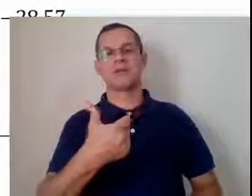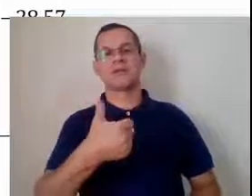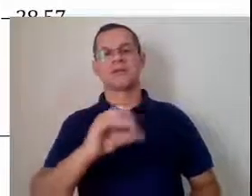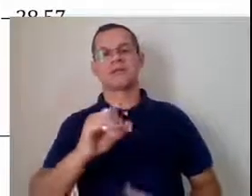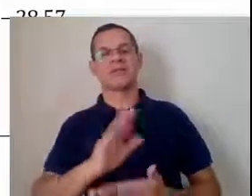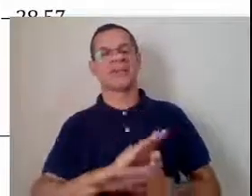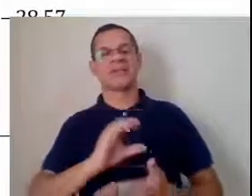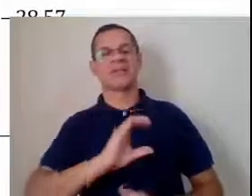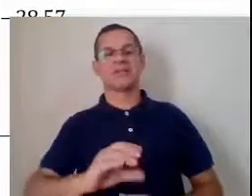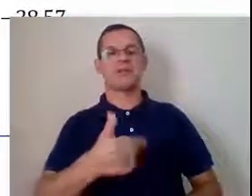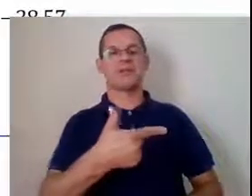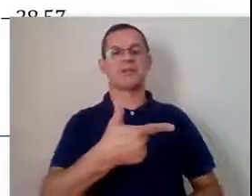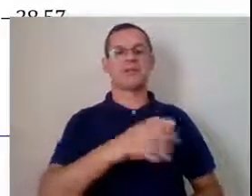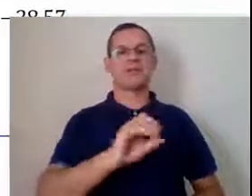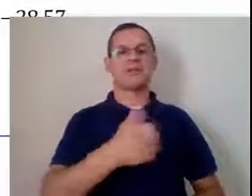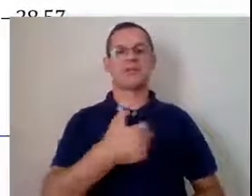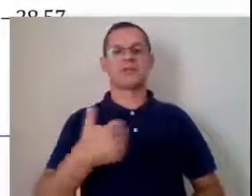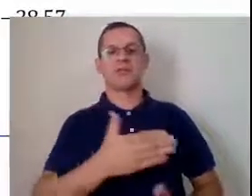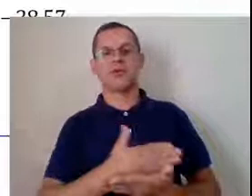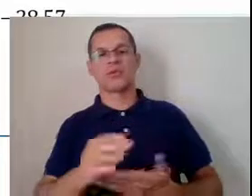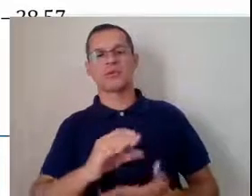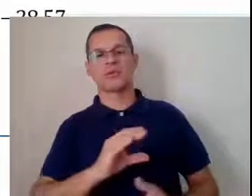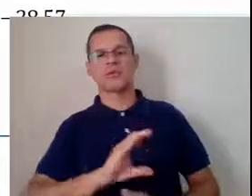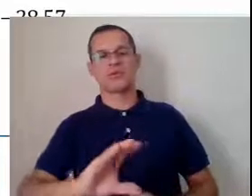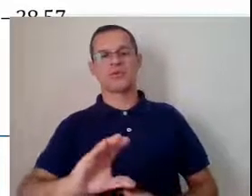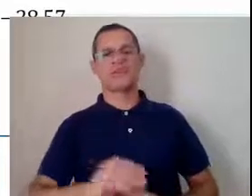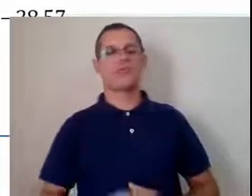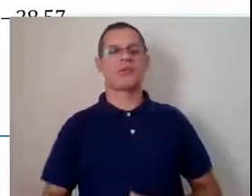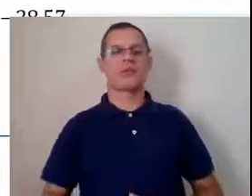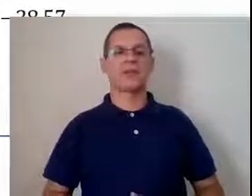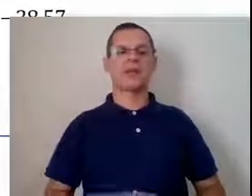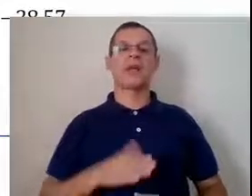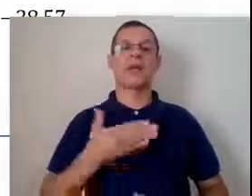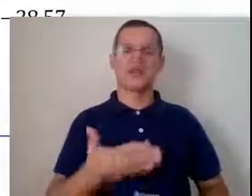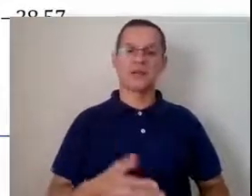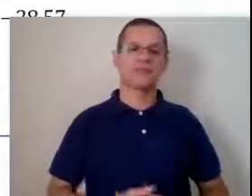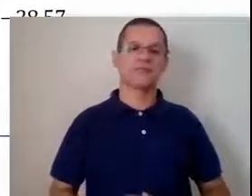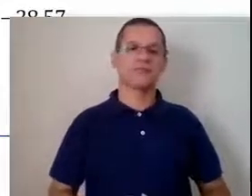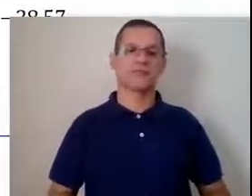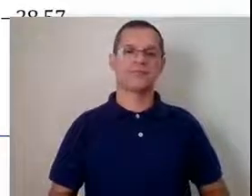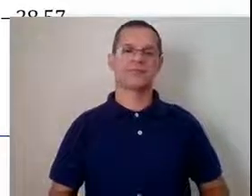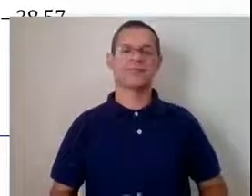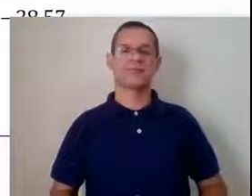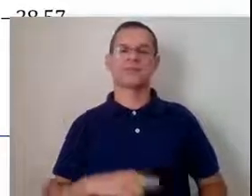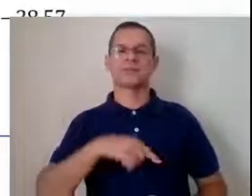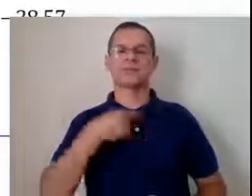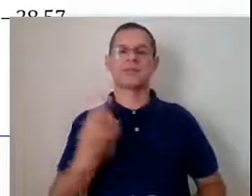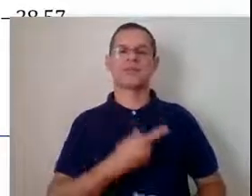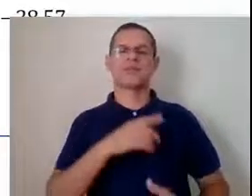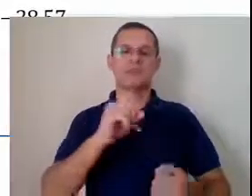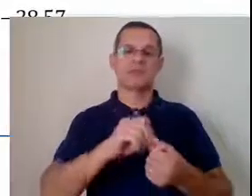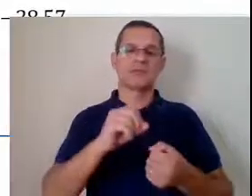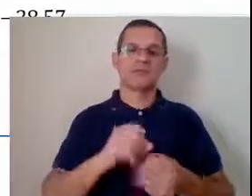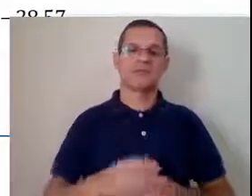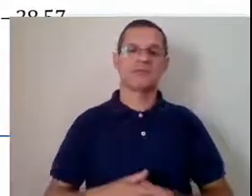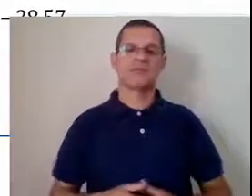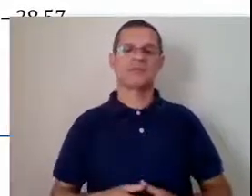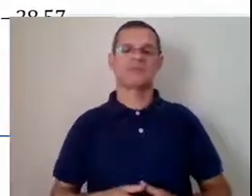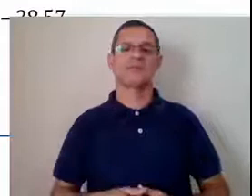em 2011 começou o investimento, então nós temos que fazer aqui,